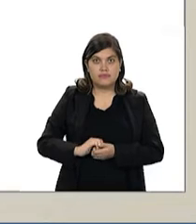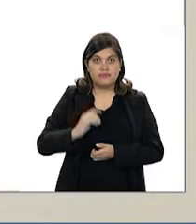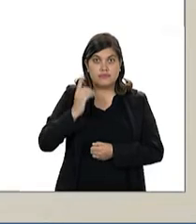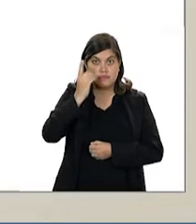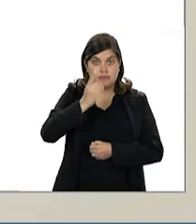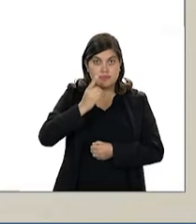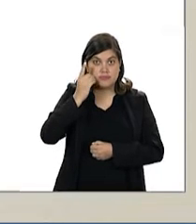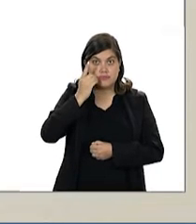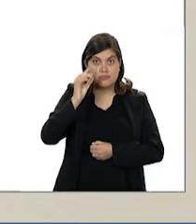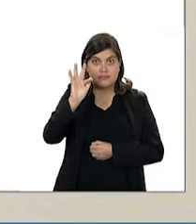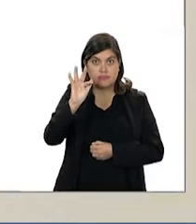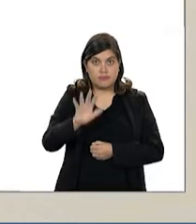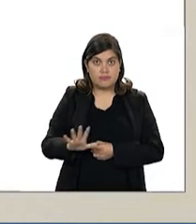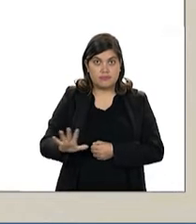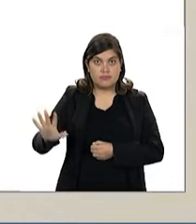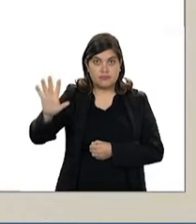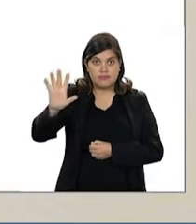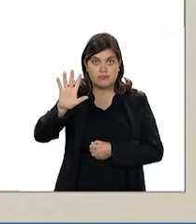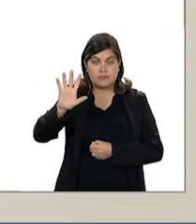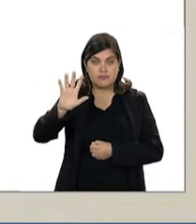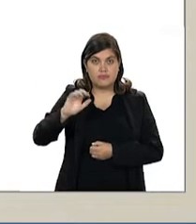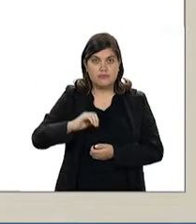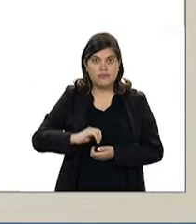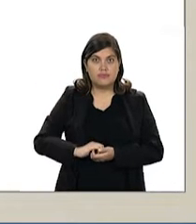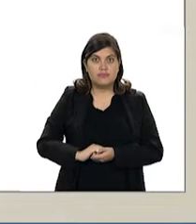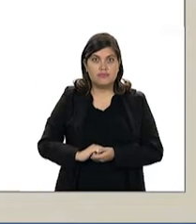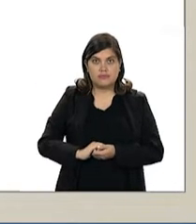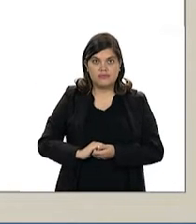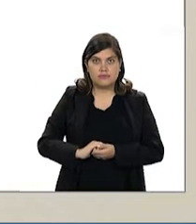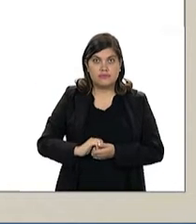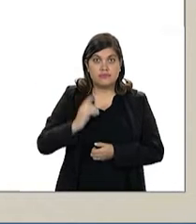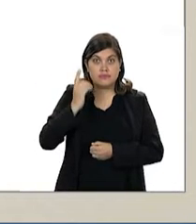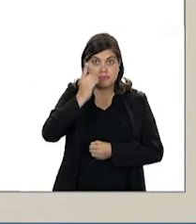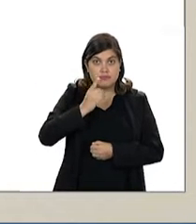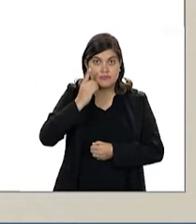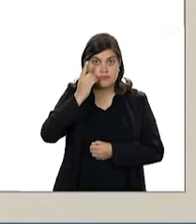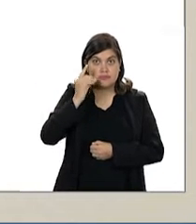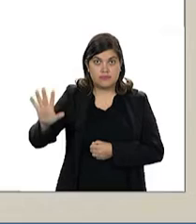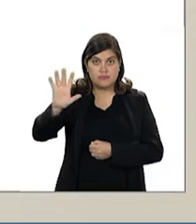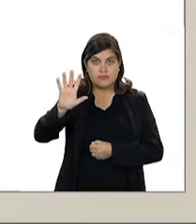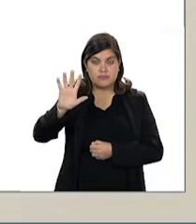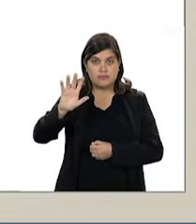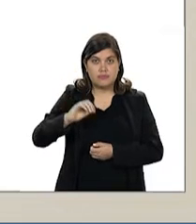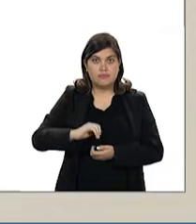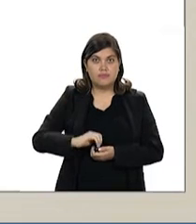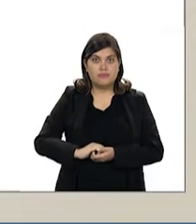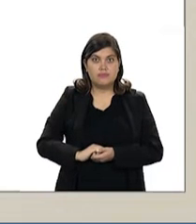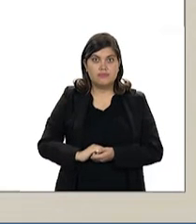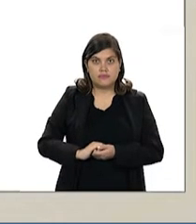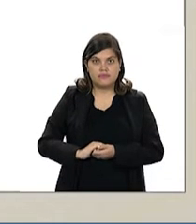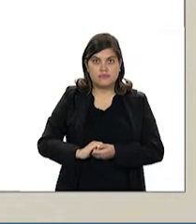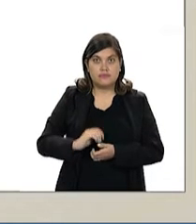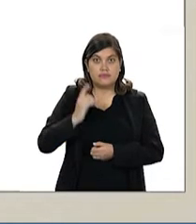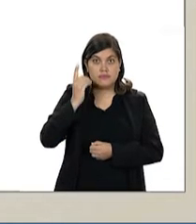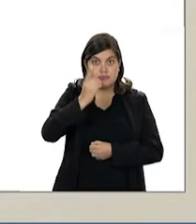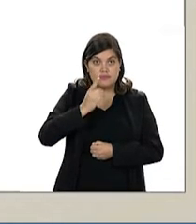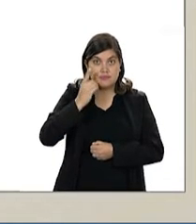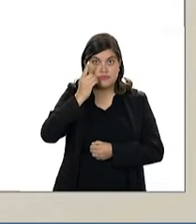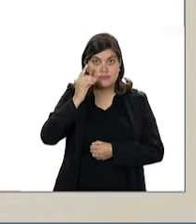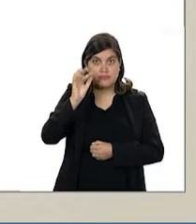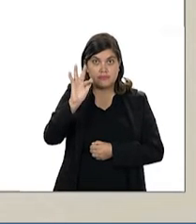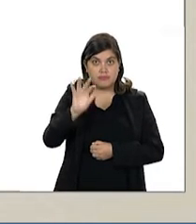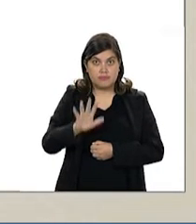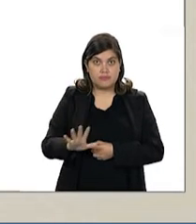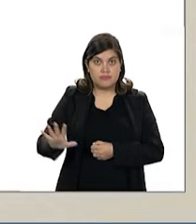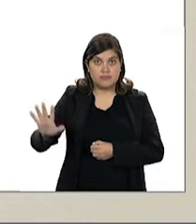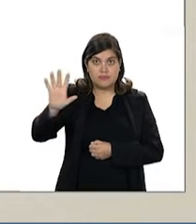por exemplo, entre o partido dos esportes, o dos ritmos musicais, o partido das profissões, das festas populares